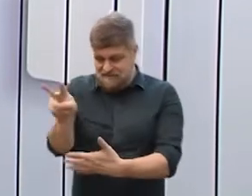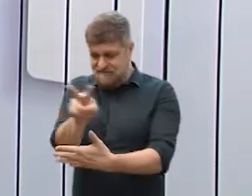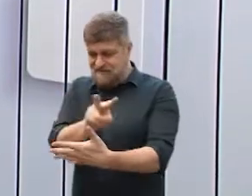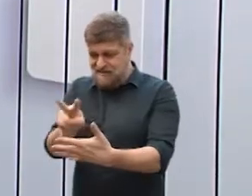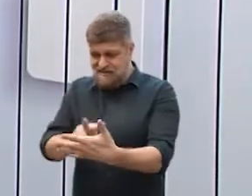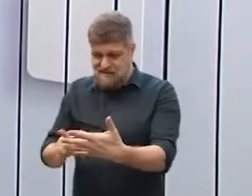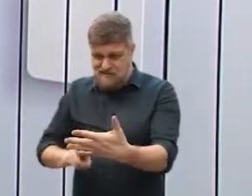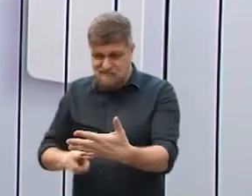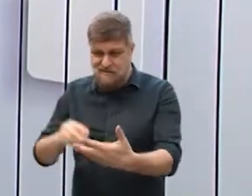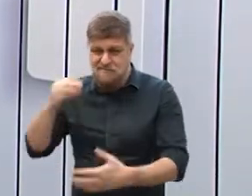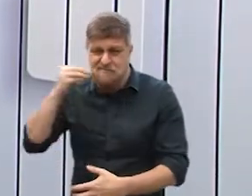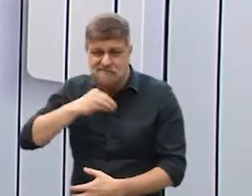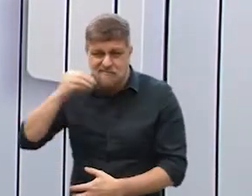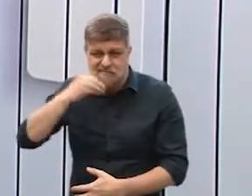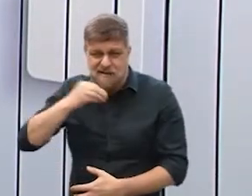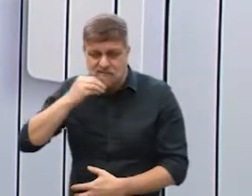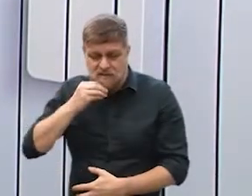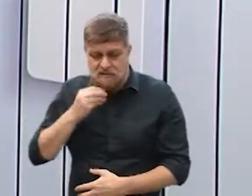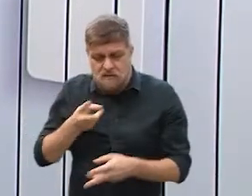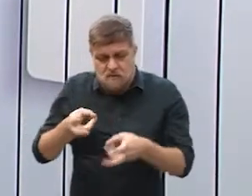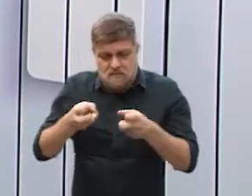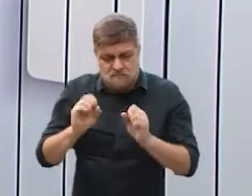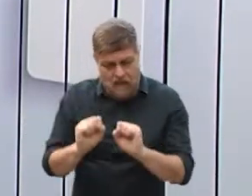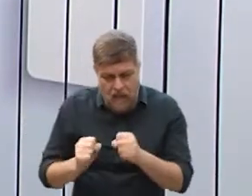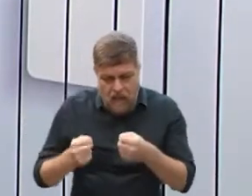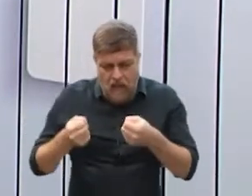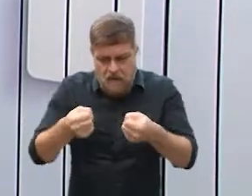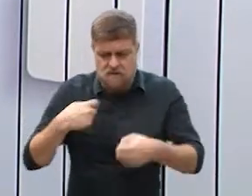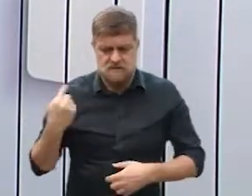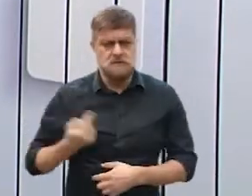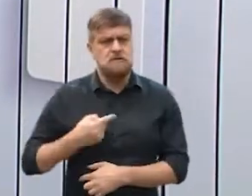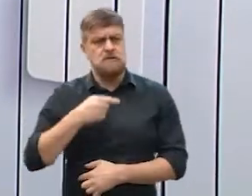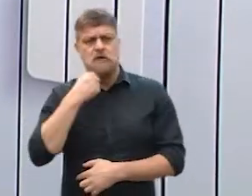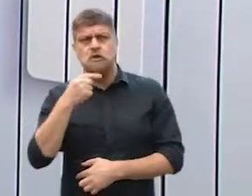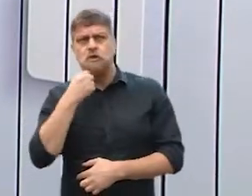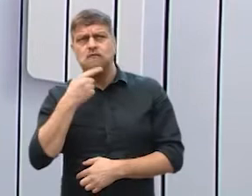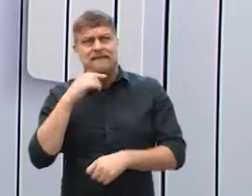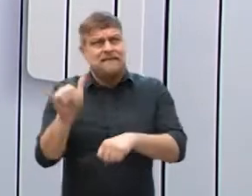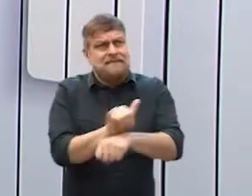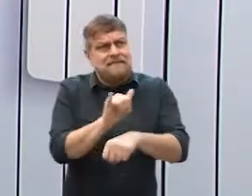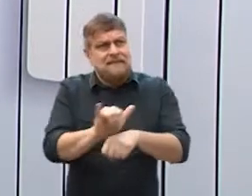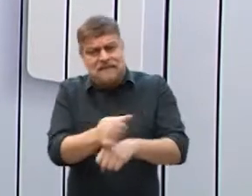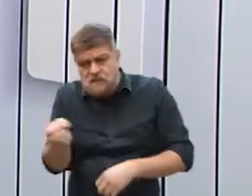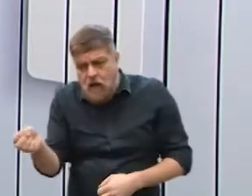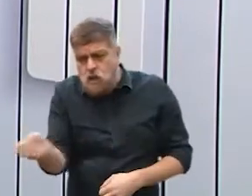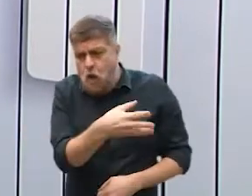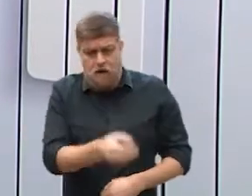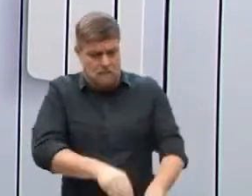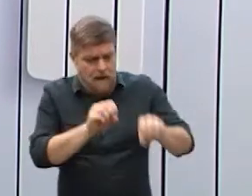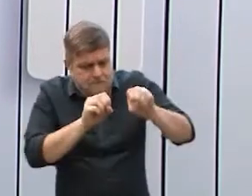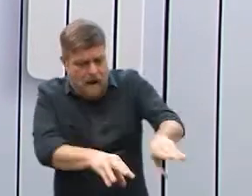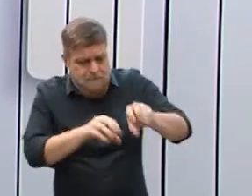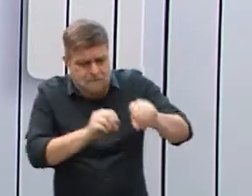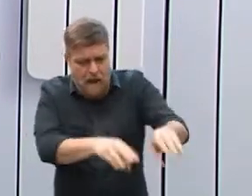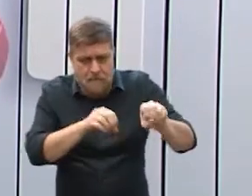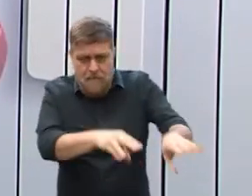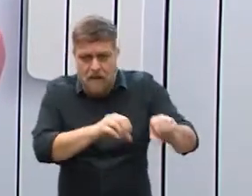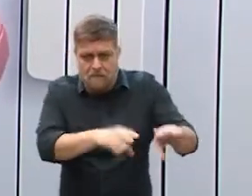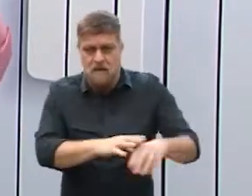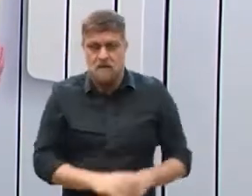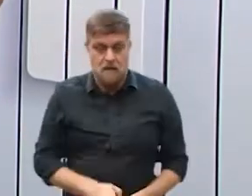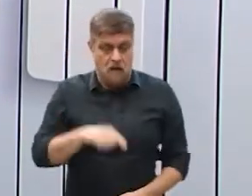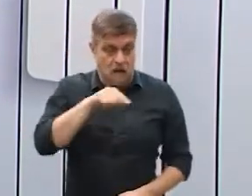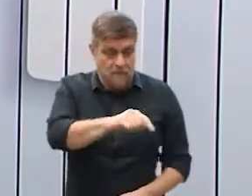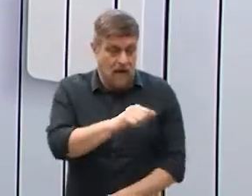leitura. Isso reforça a necessidade de questionar o ensino, de criar novos arranjos, de repente, para